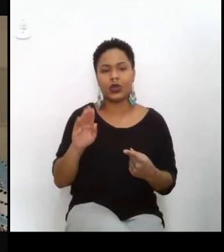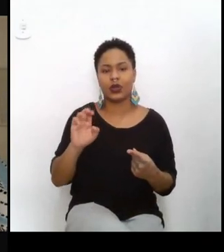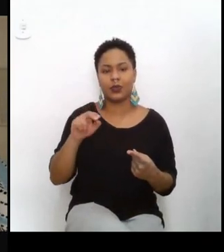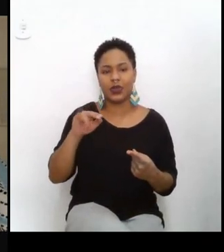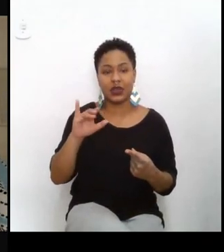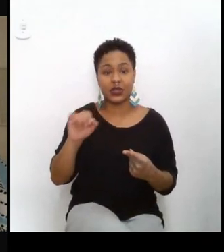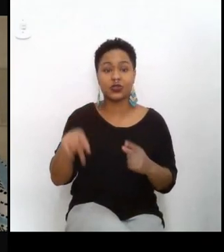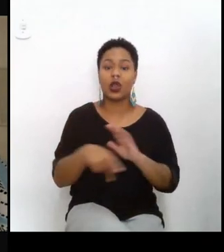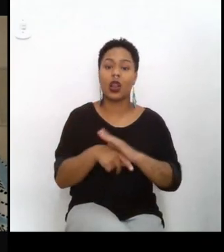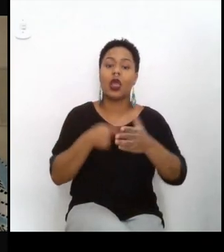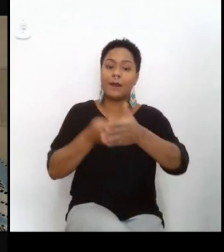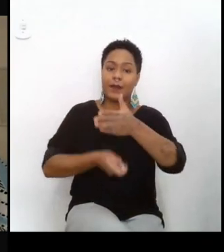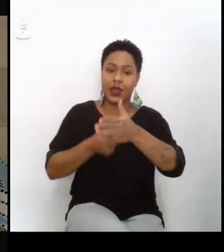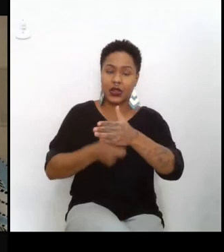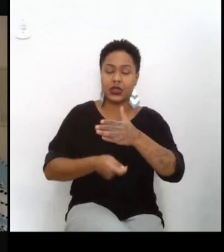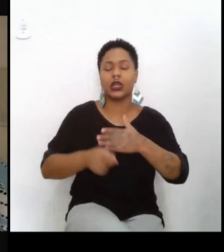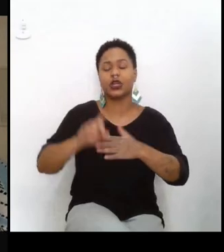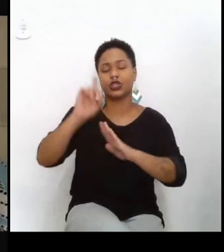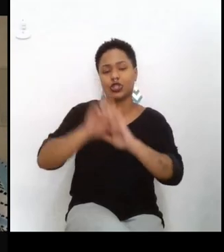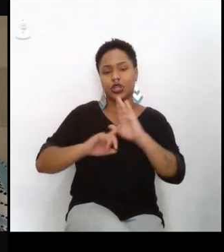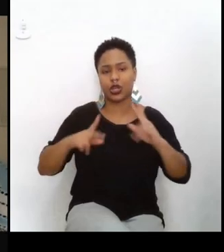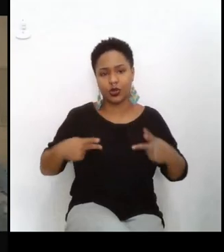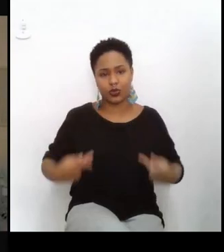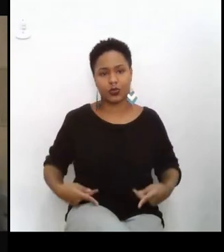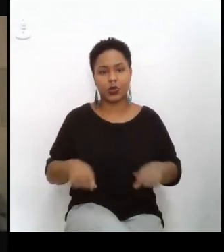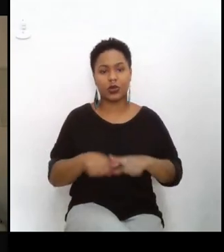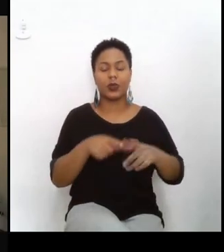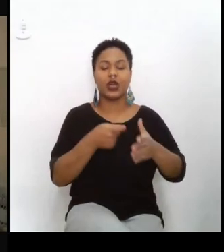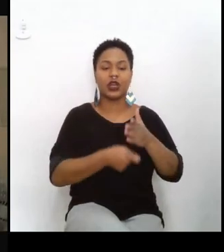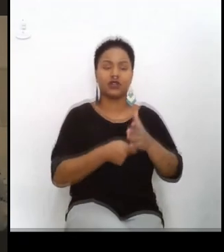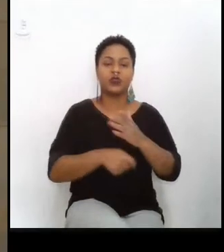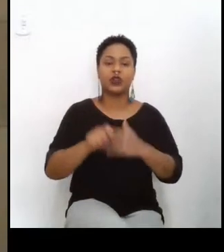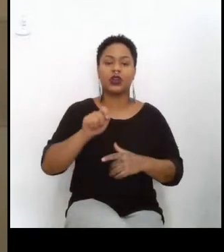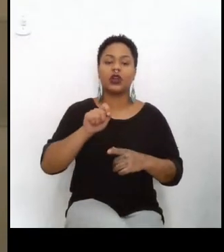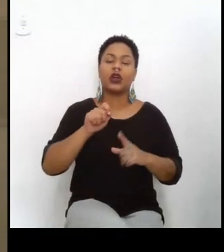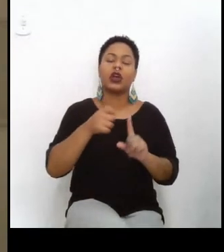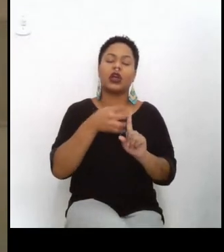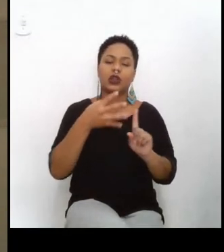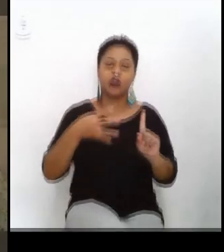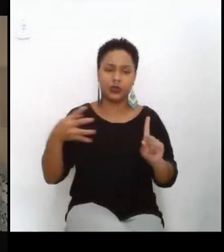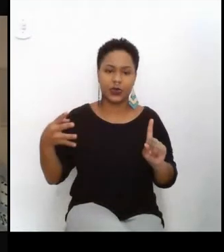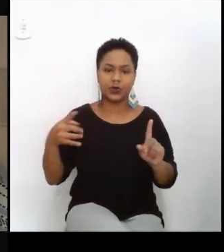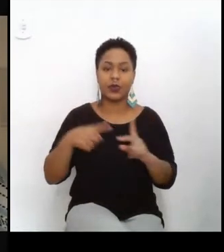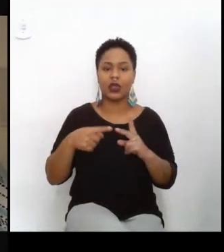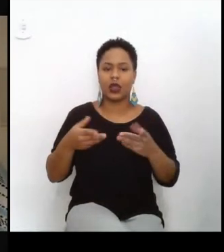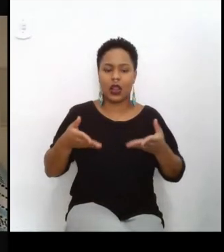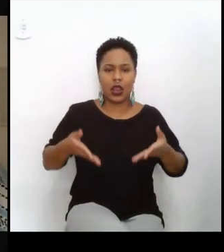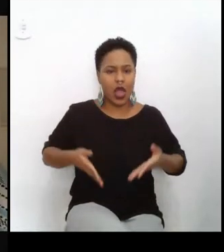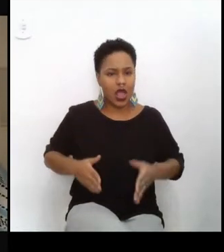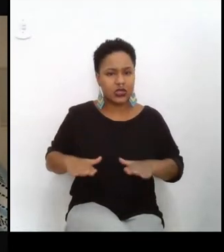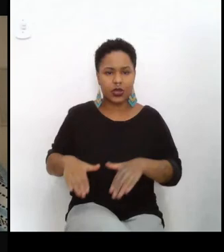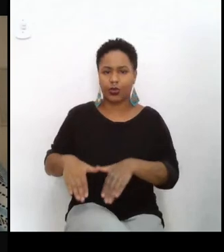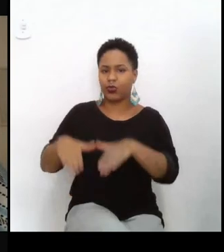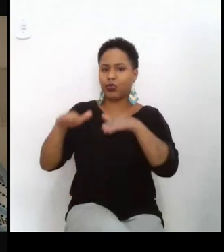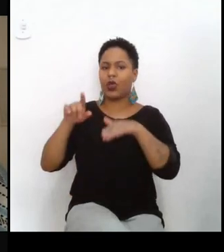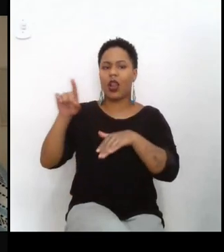humanos e ativista LGBT e LGBT mais nascida e criada na Favela da Maré no Rio de Janeiro é arquiteto urbanista